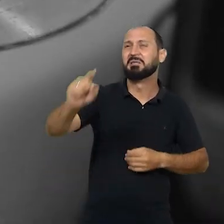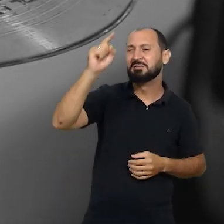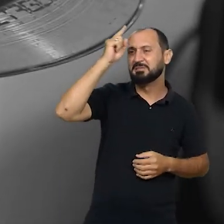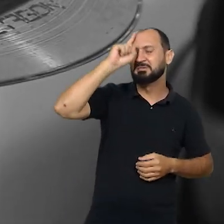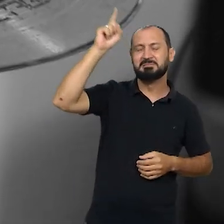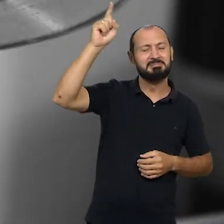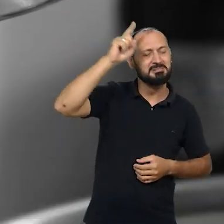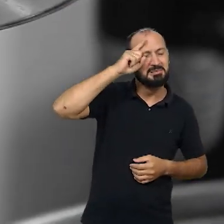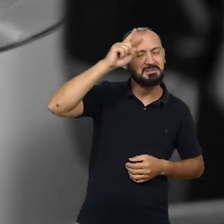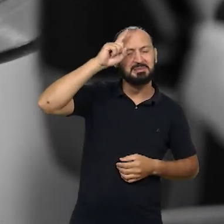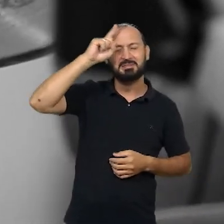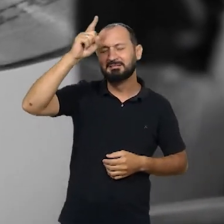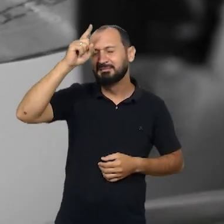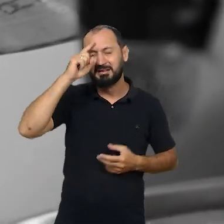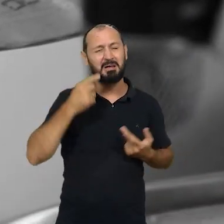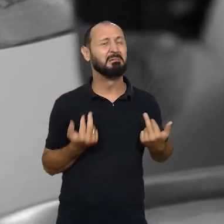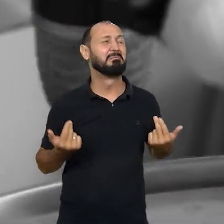Sentimento,